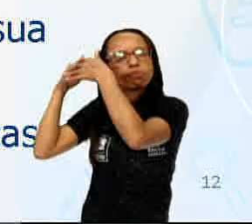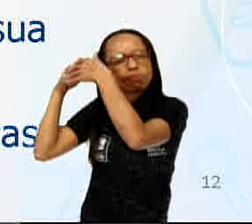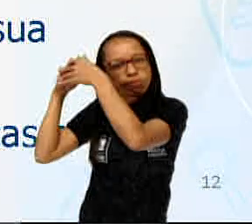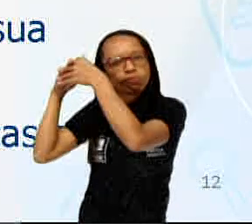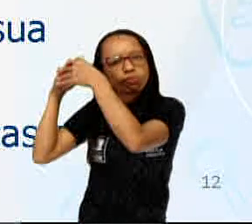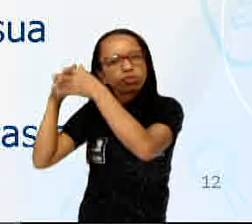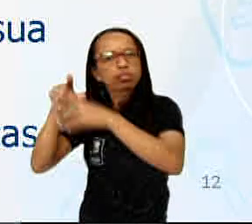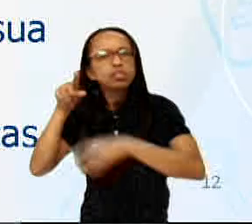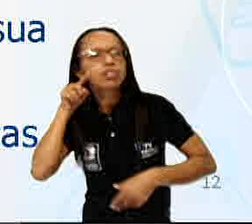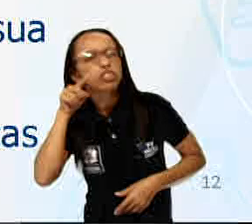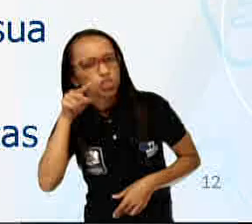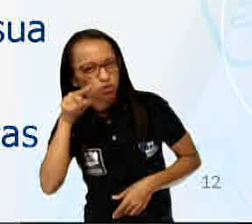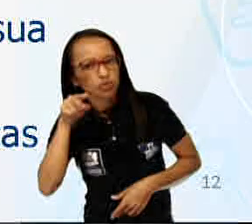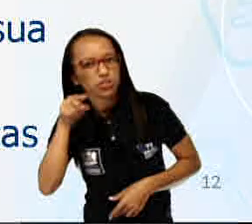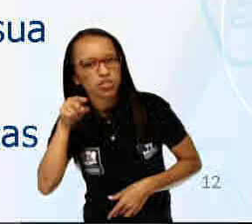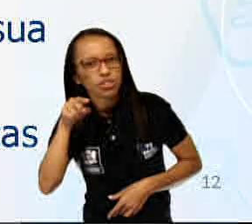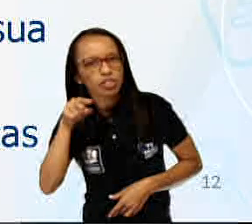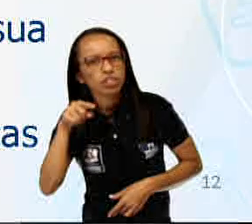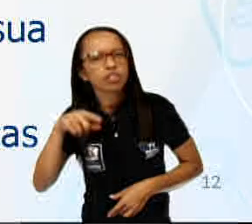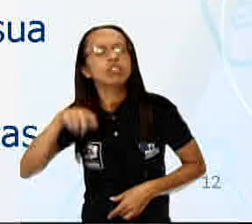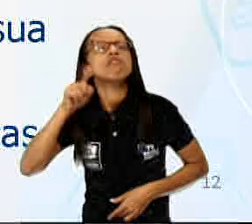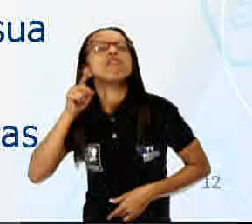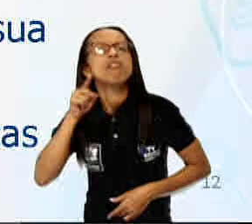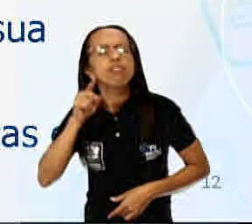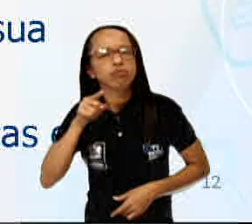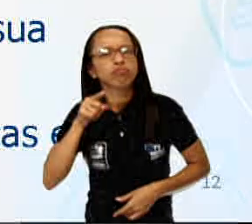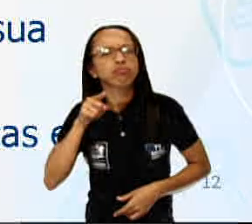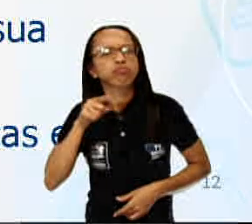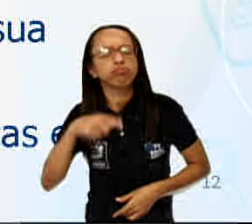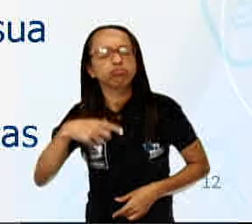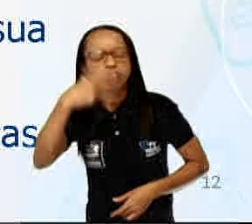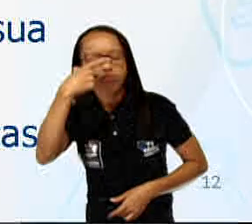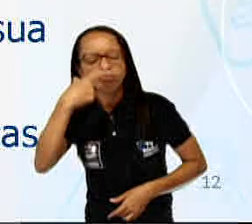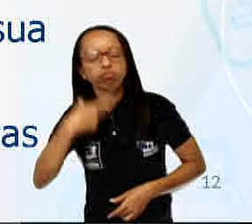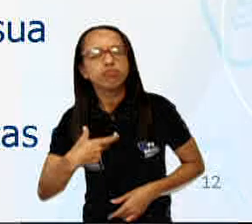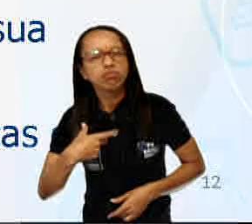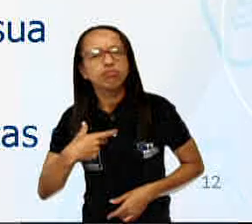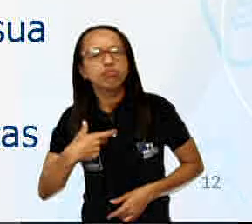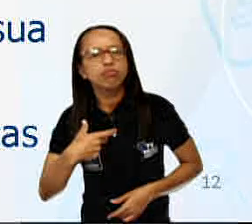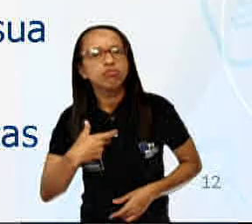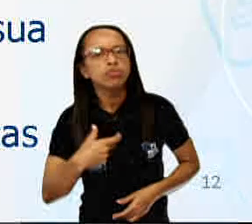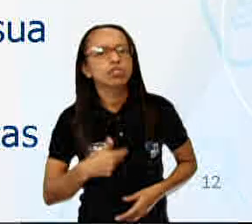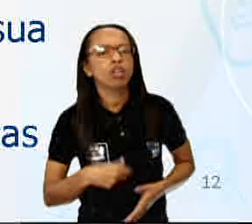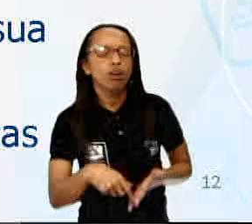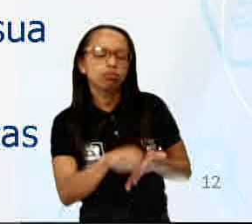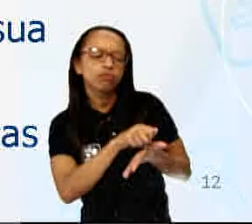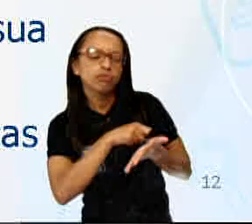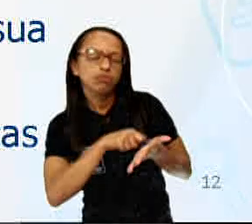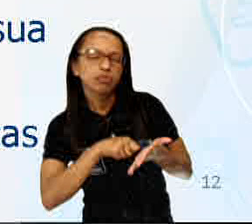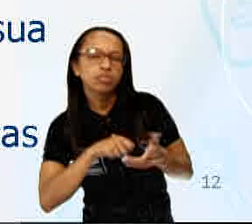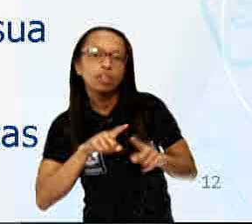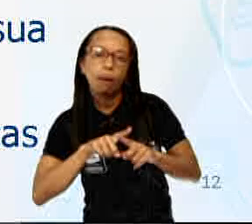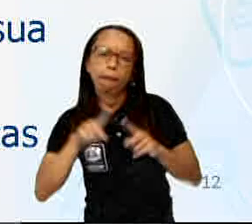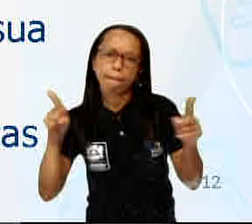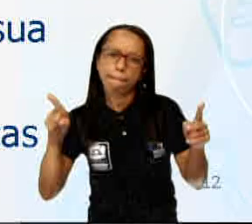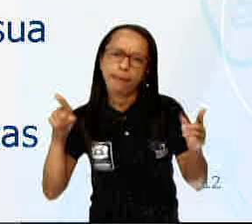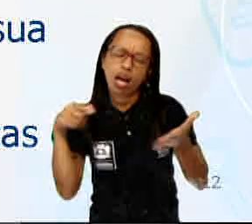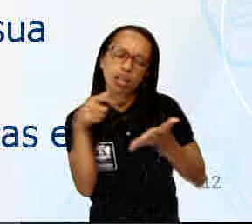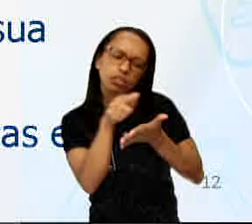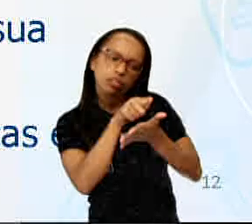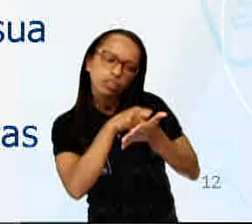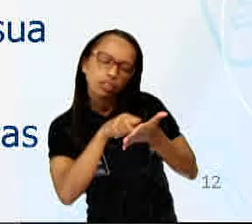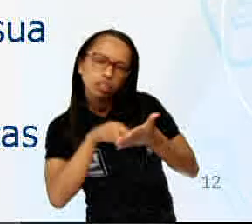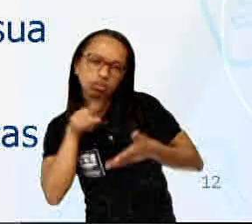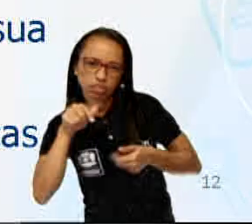é um escritor. Afinal, todos nós escrevemos. Mas que essa escrita que vocês vão produzir vai